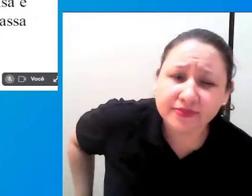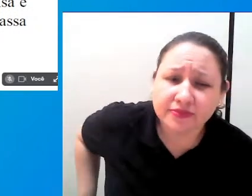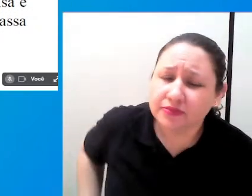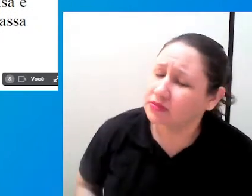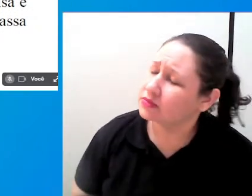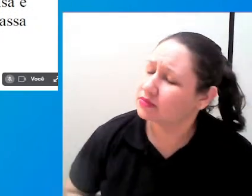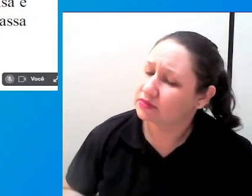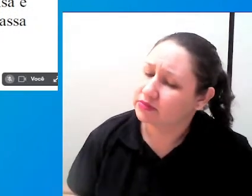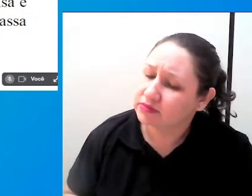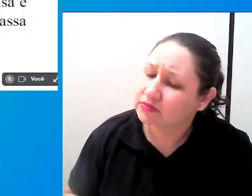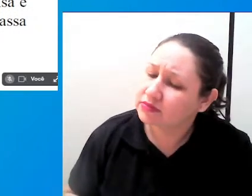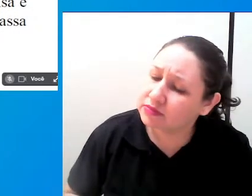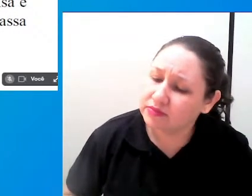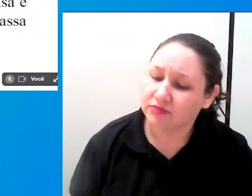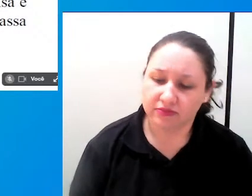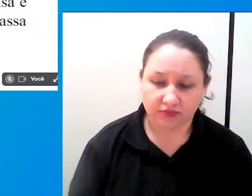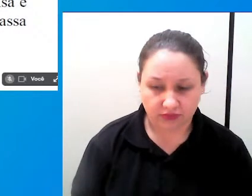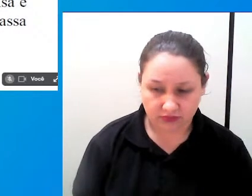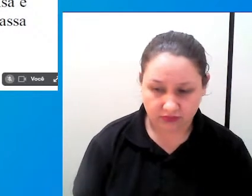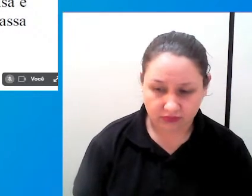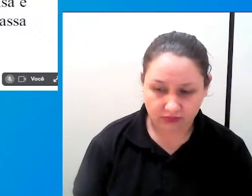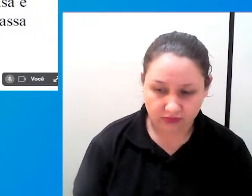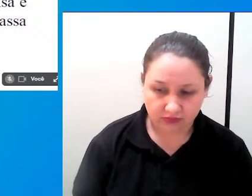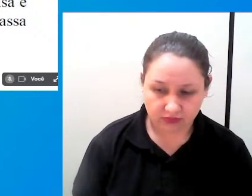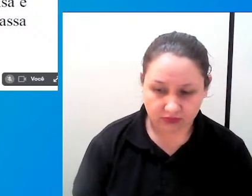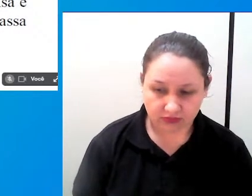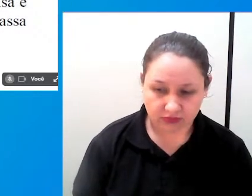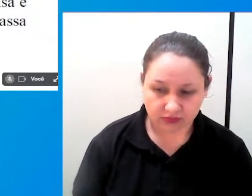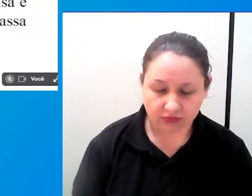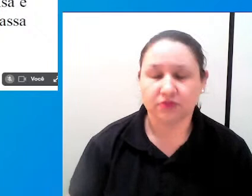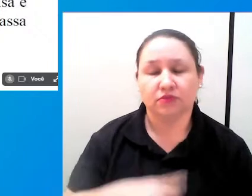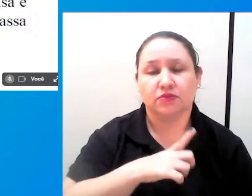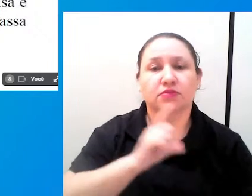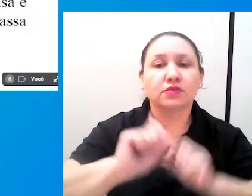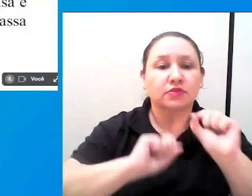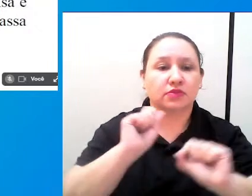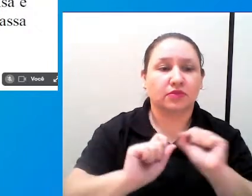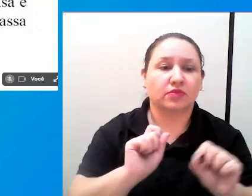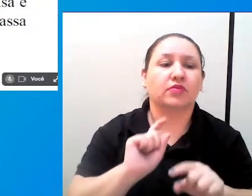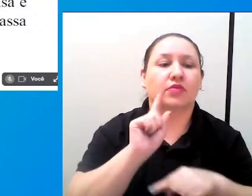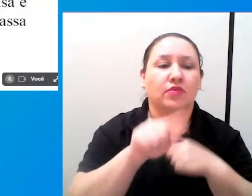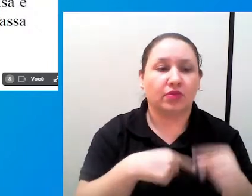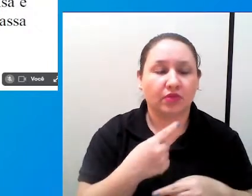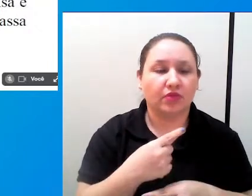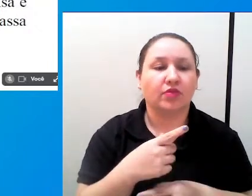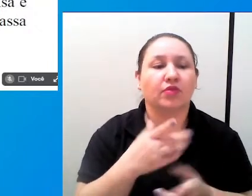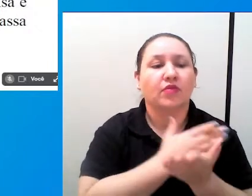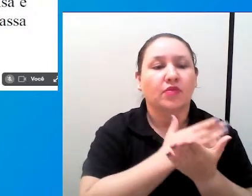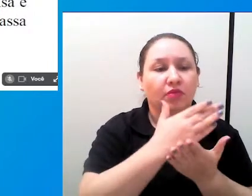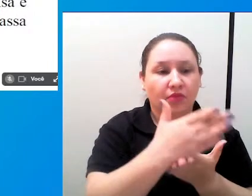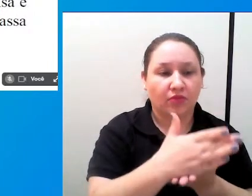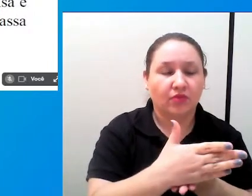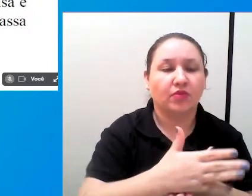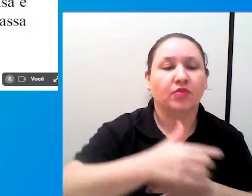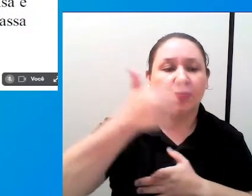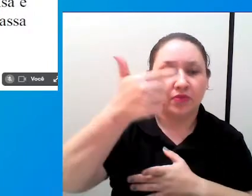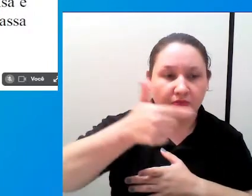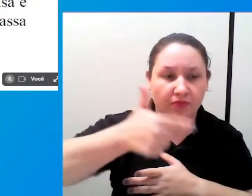de uma proposta, por exemplo, primeiro trabalho de vida. O segundo semestre vai trabalhar já o nosso eixo, o nosso projeto integrador, vai ser trabalhado